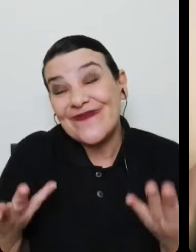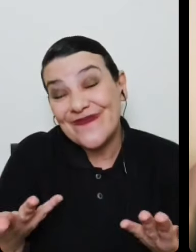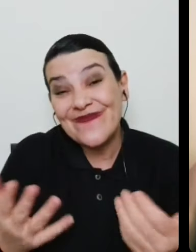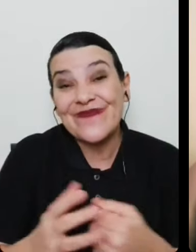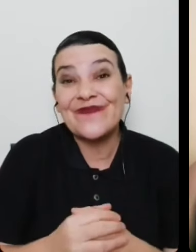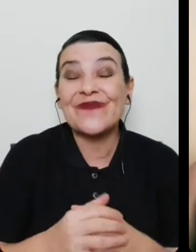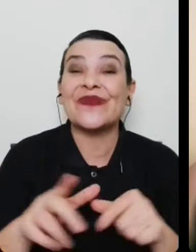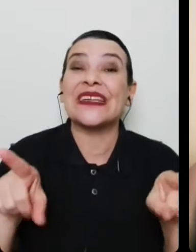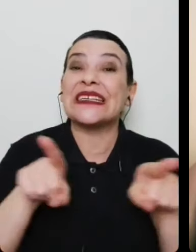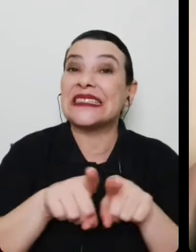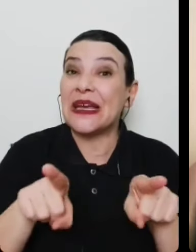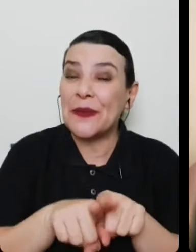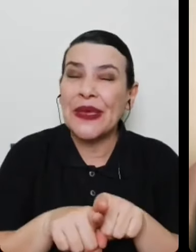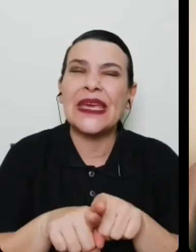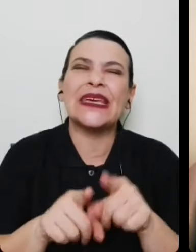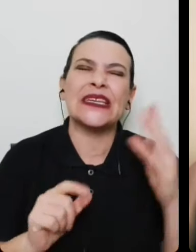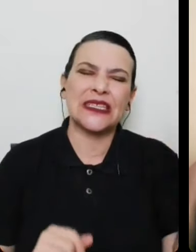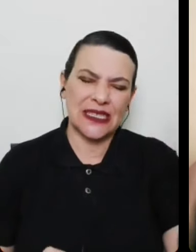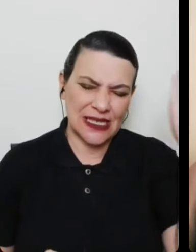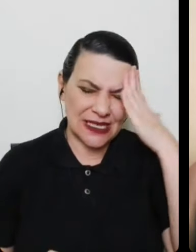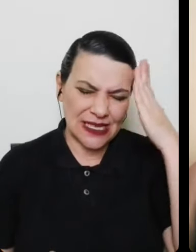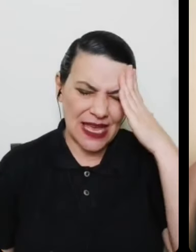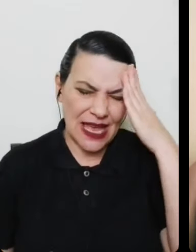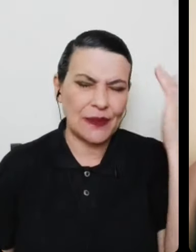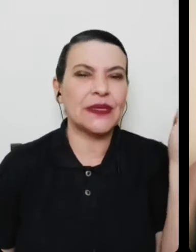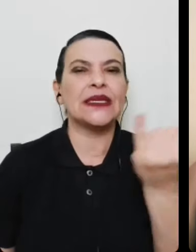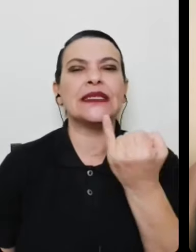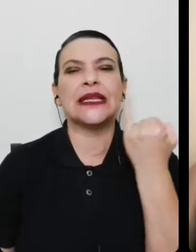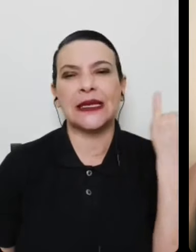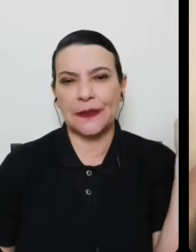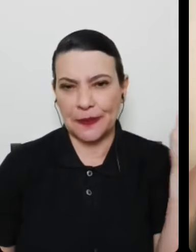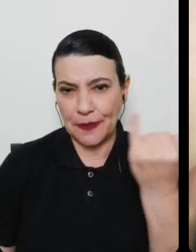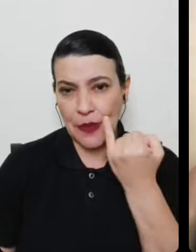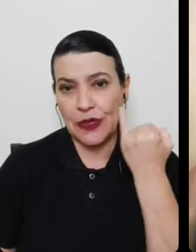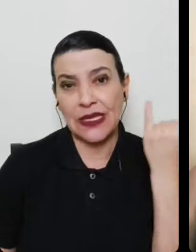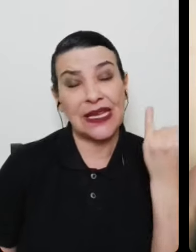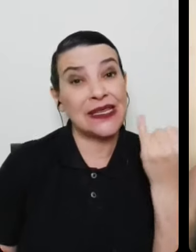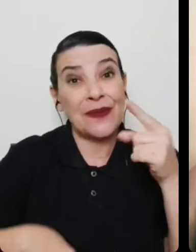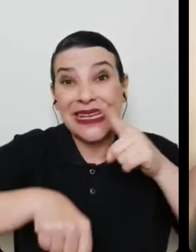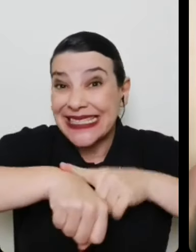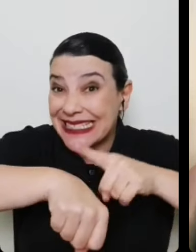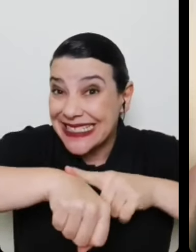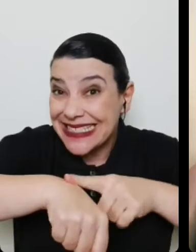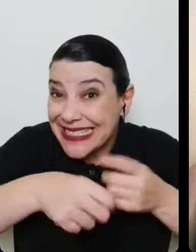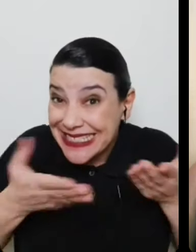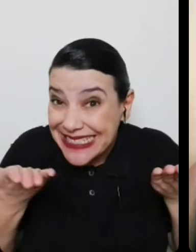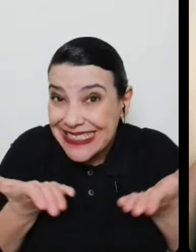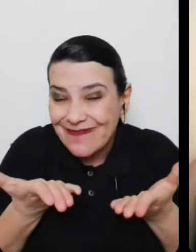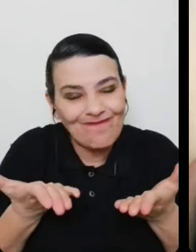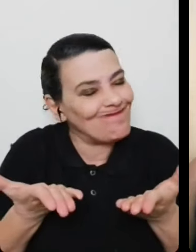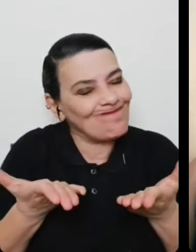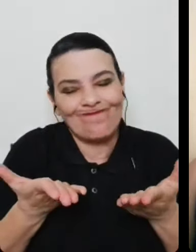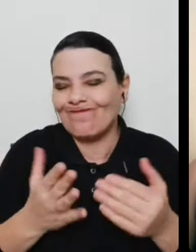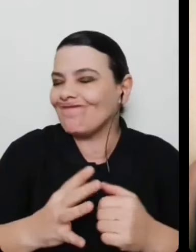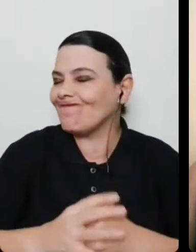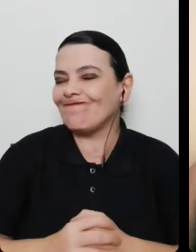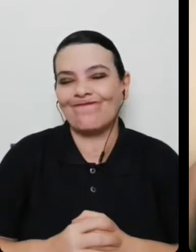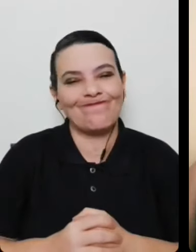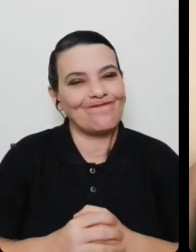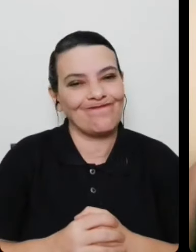nós queremos, nós sabemos da importância. Mas ainda não é o momento. Quer dizer,